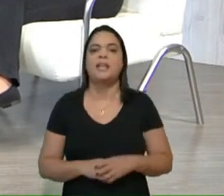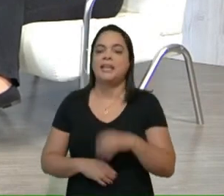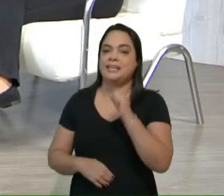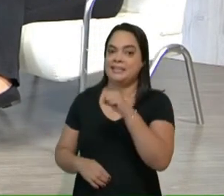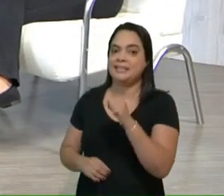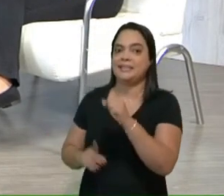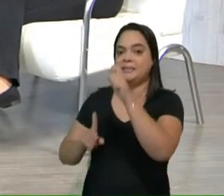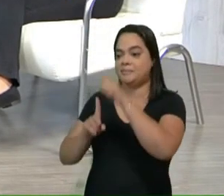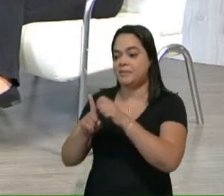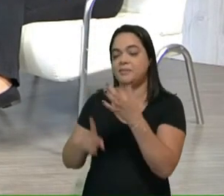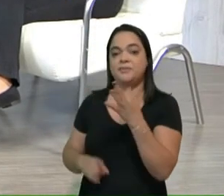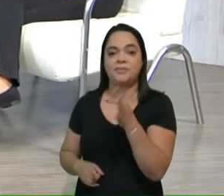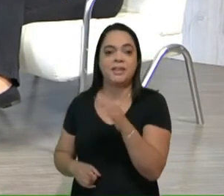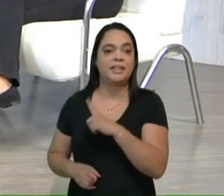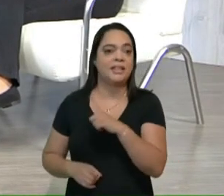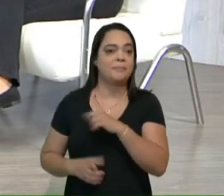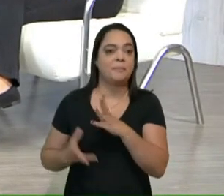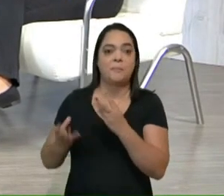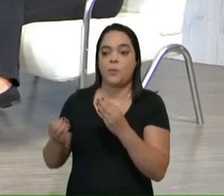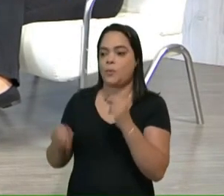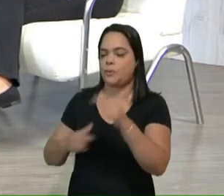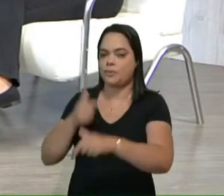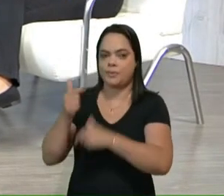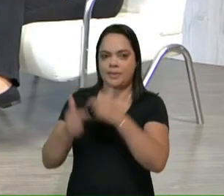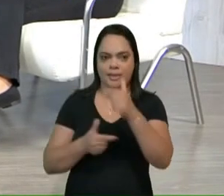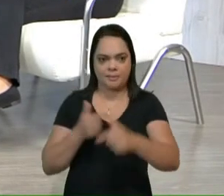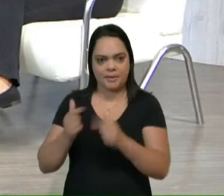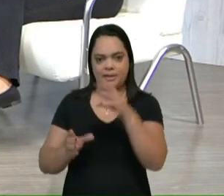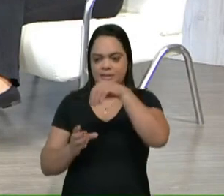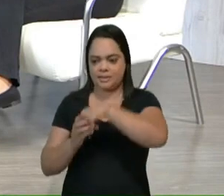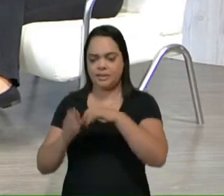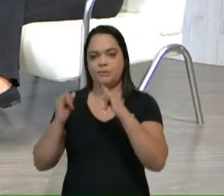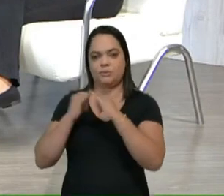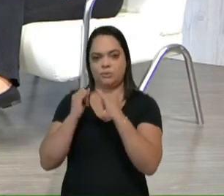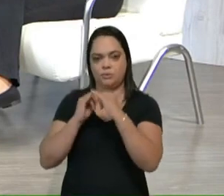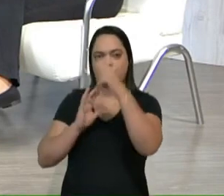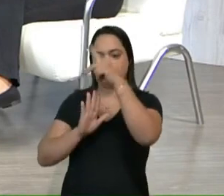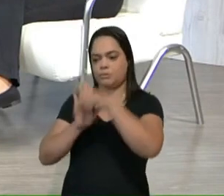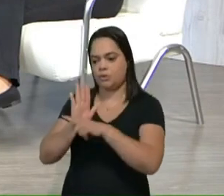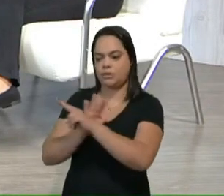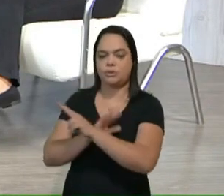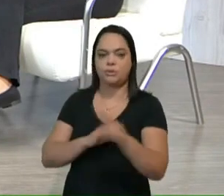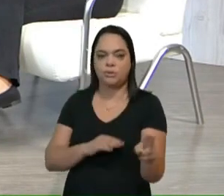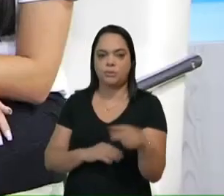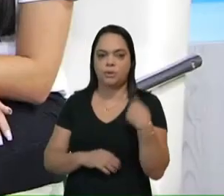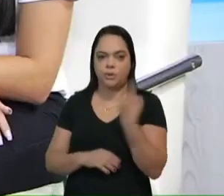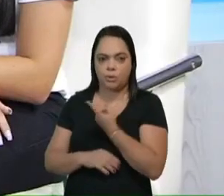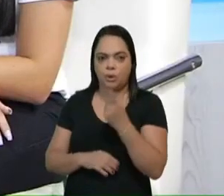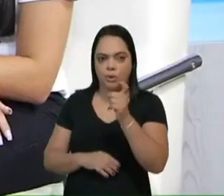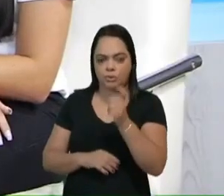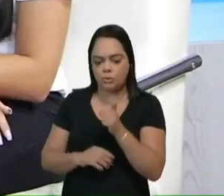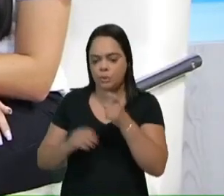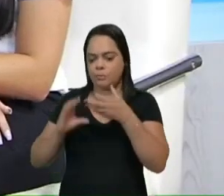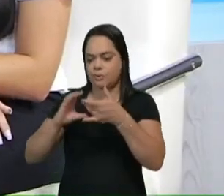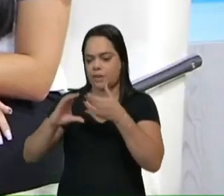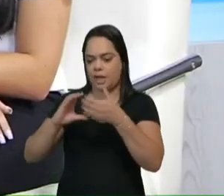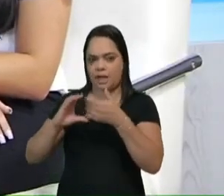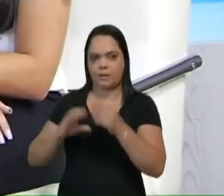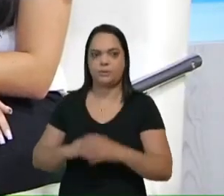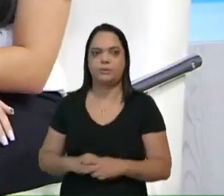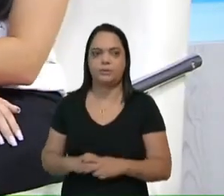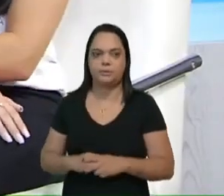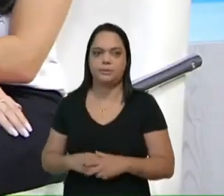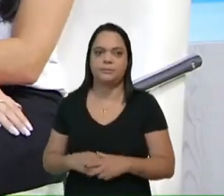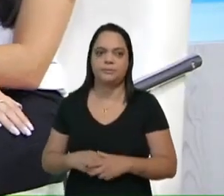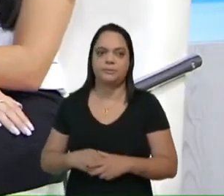fevereiro é um mês que tem muitas ações que acontecem para isso no Instituto a gente tem um projeto que se chama somos todos raros que basicamente a